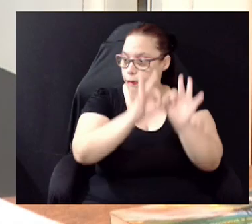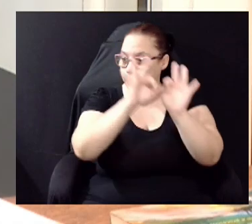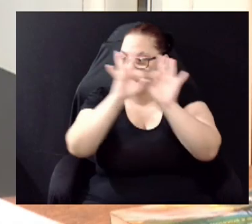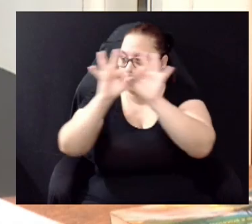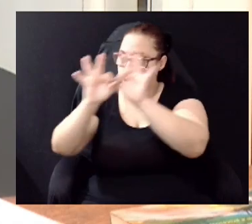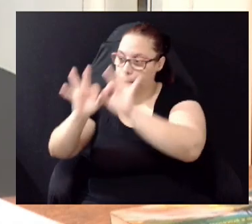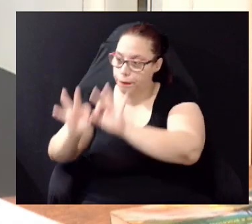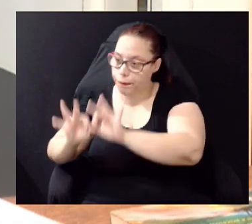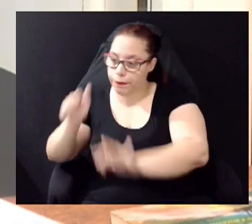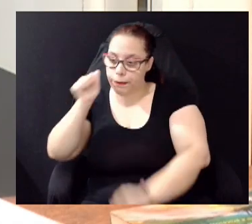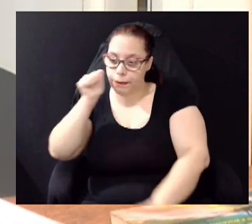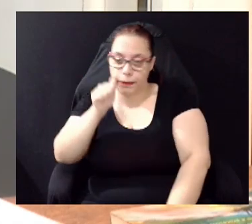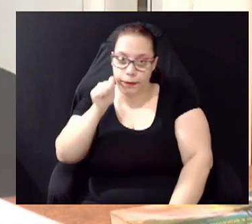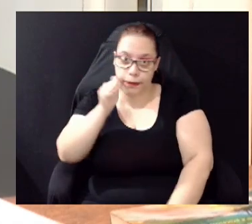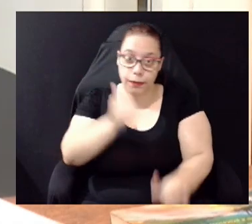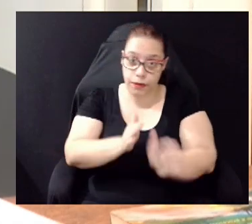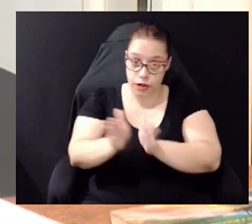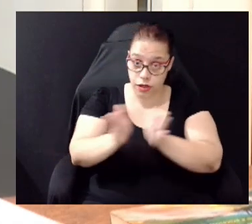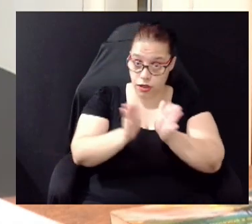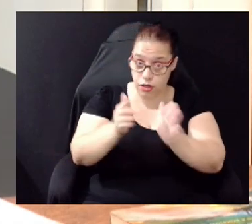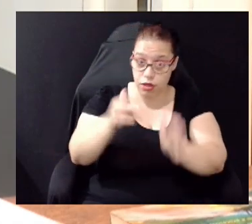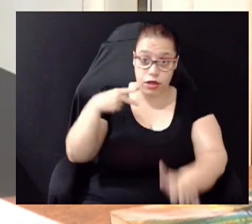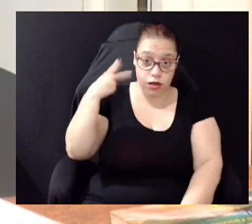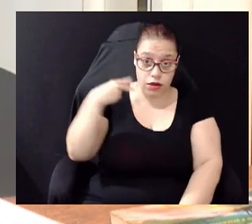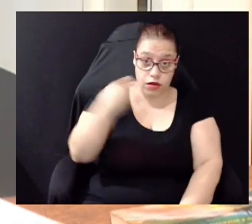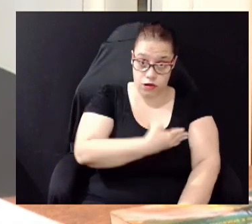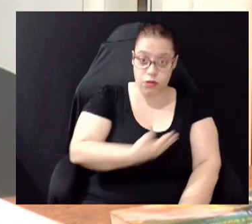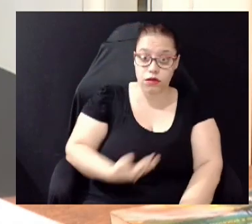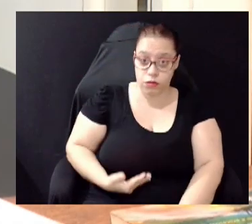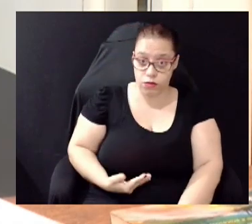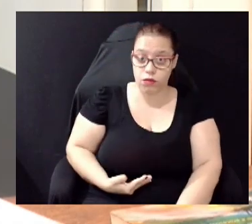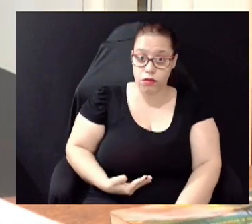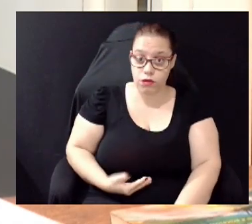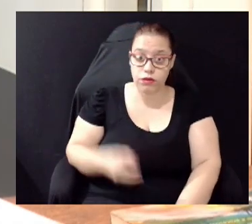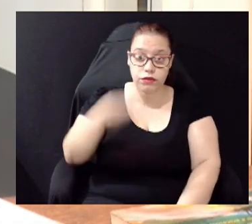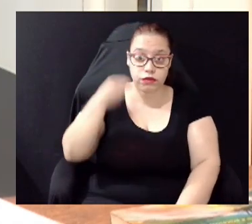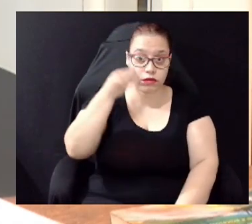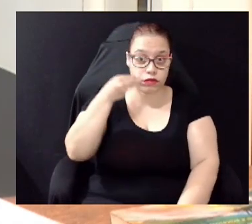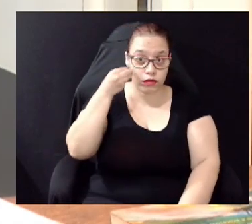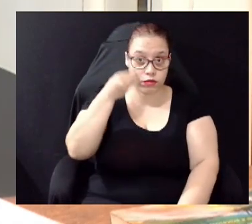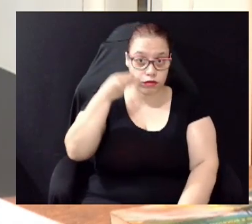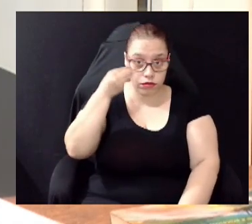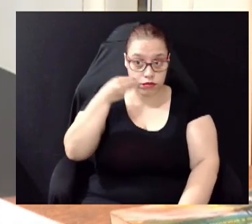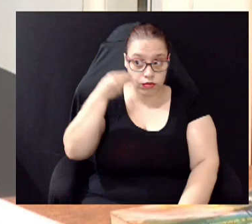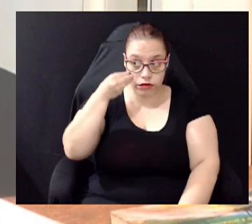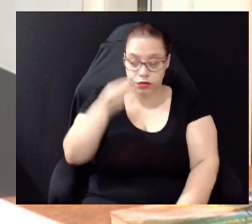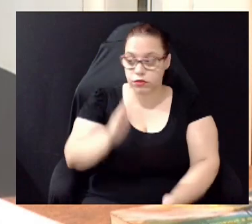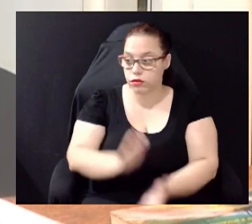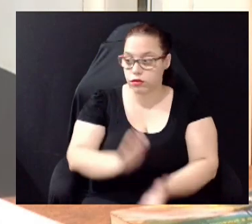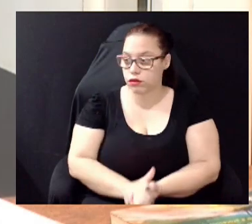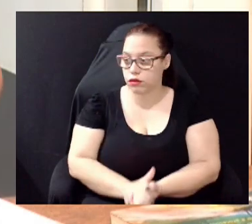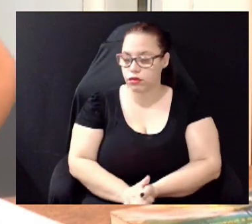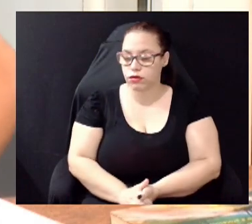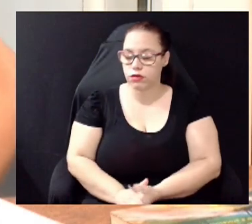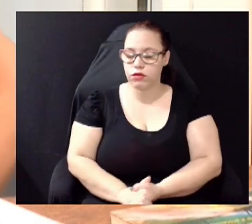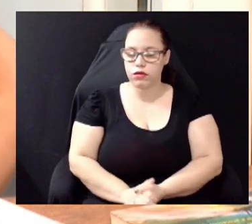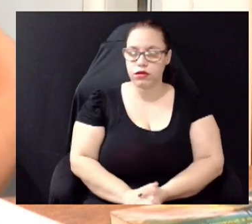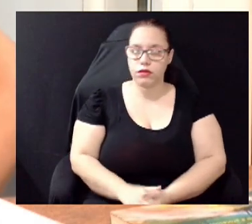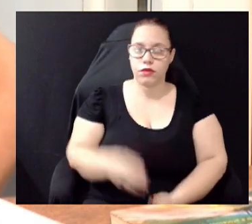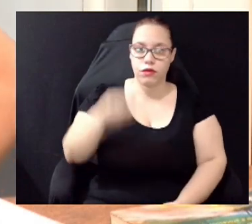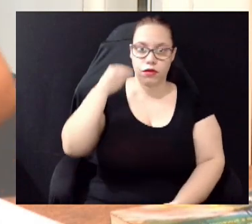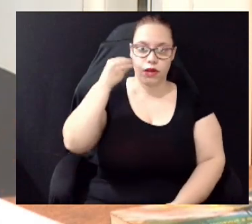nesse acesso às políticas públicas. Então, experiências assim... já tive umas experiências na Delegacia da